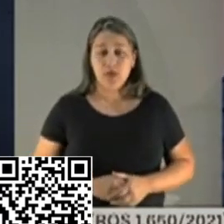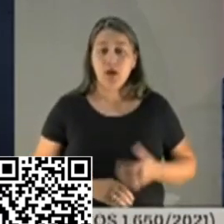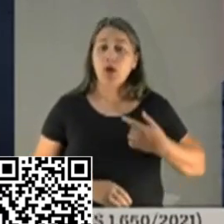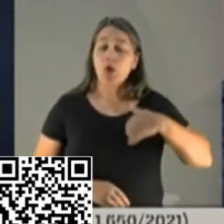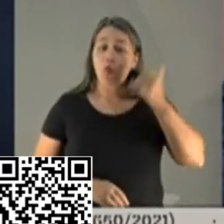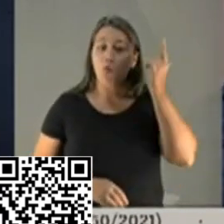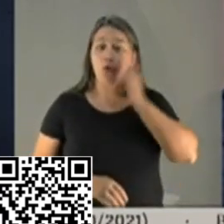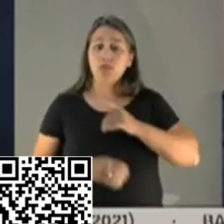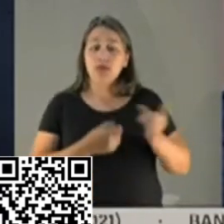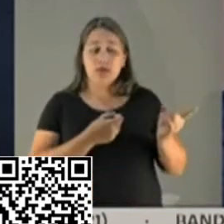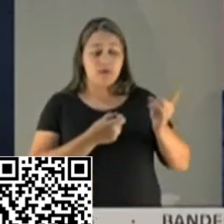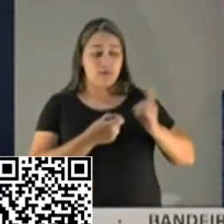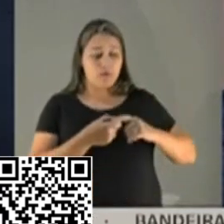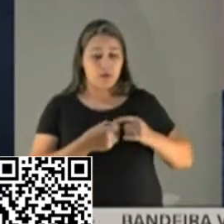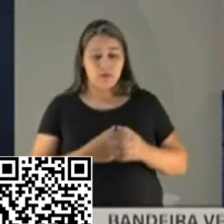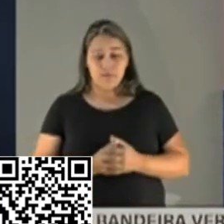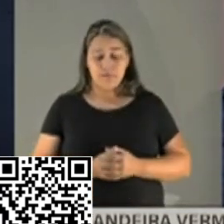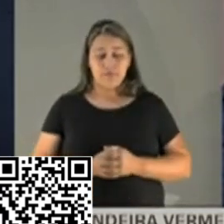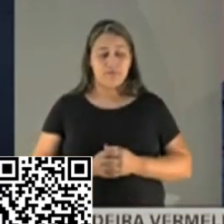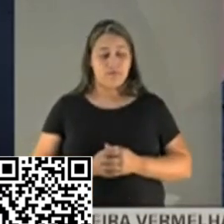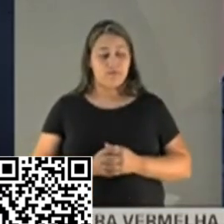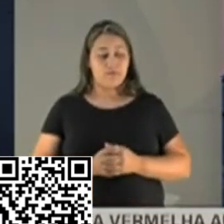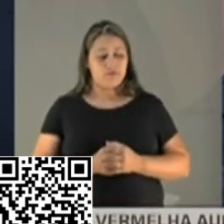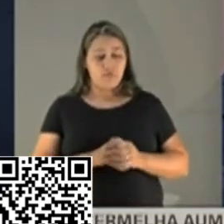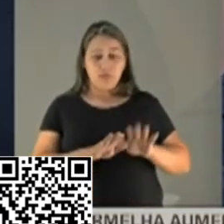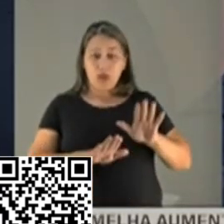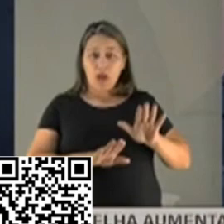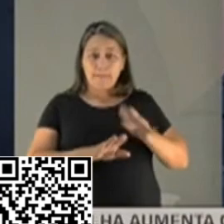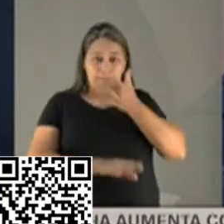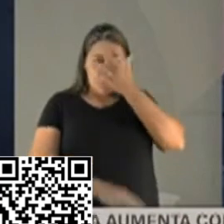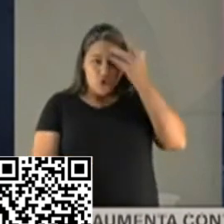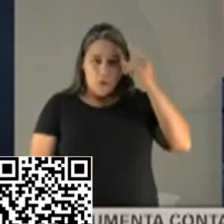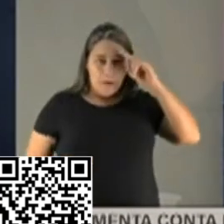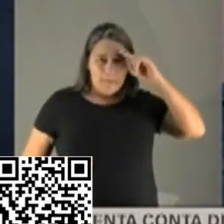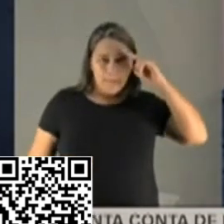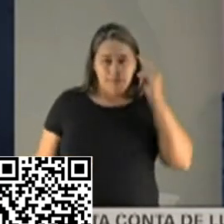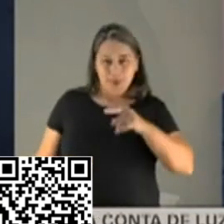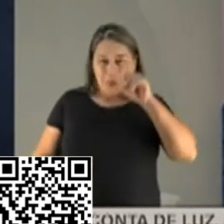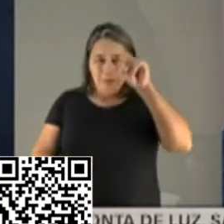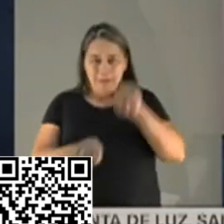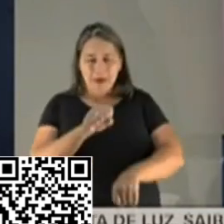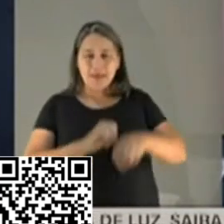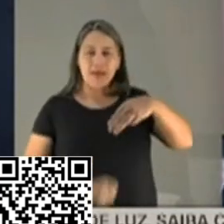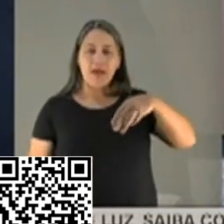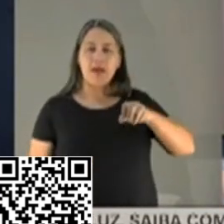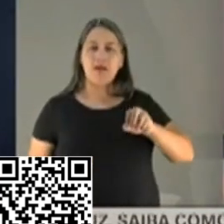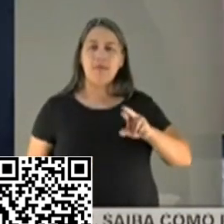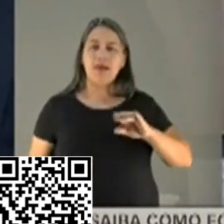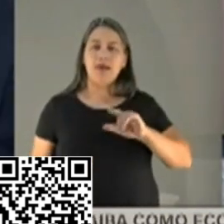possa retornar, quem sabe, o mandante do caso Marielle vai ser descoberto. Muito obrigado, senhores senadores.